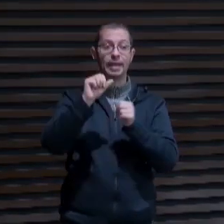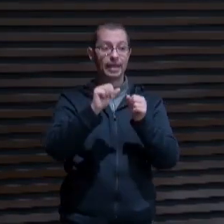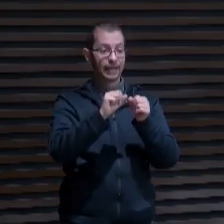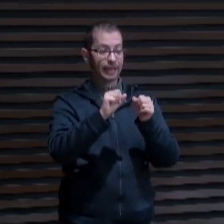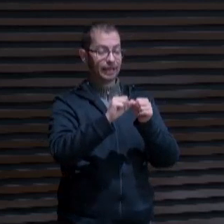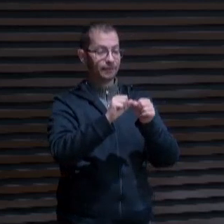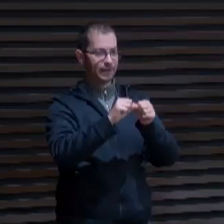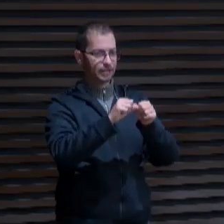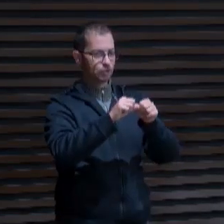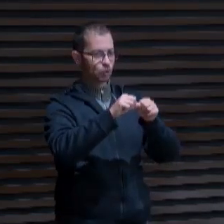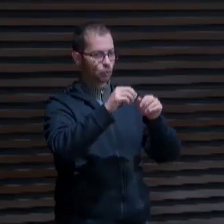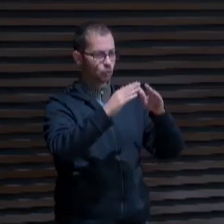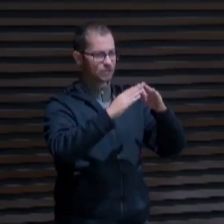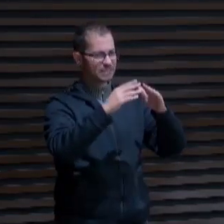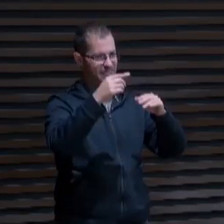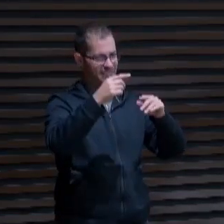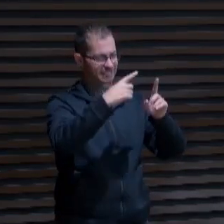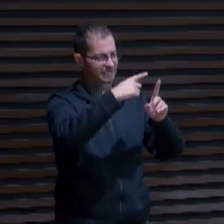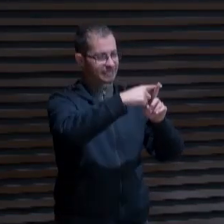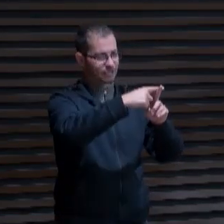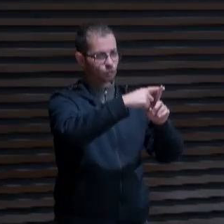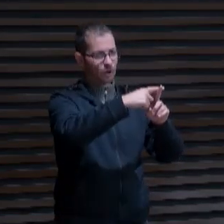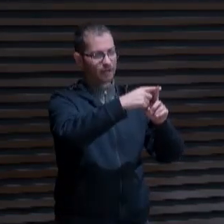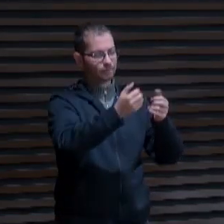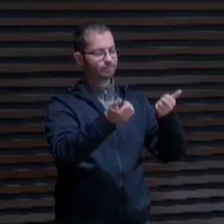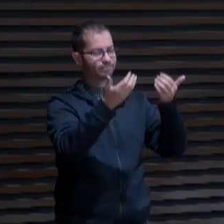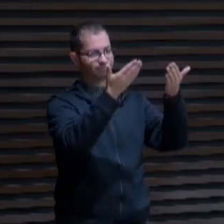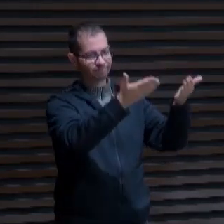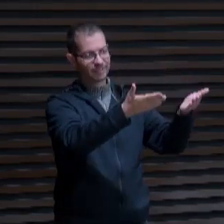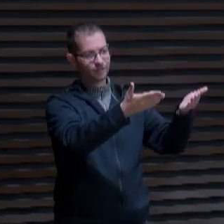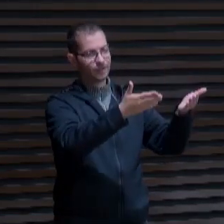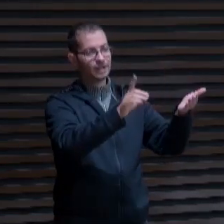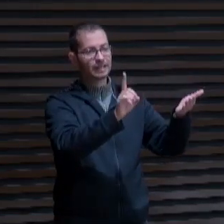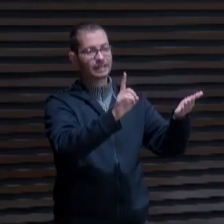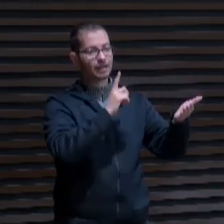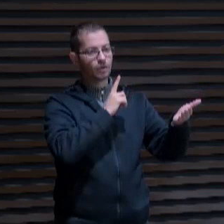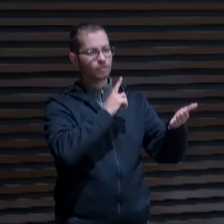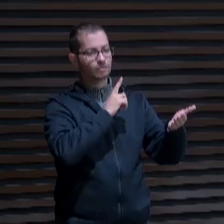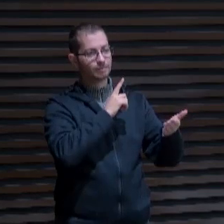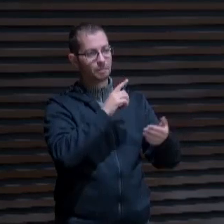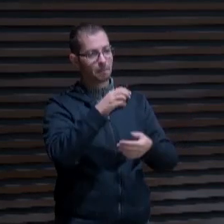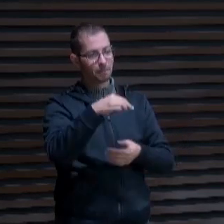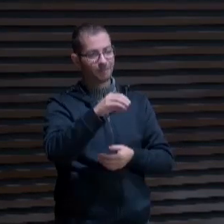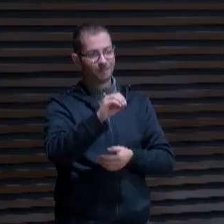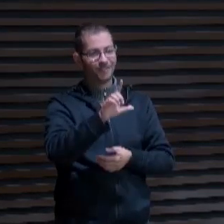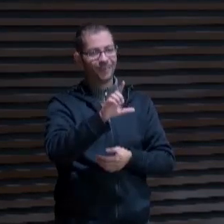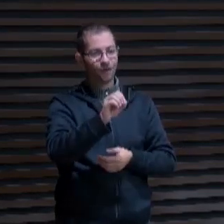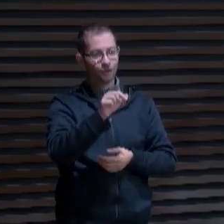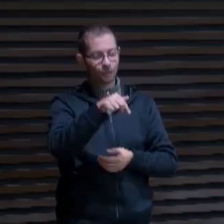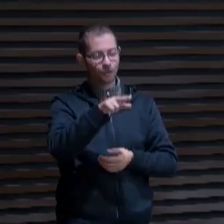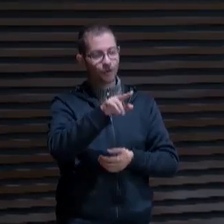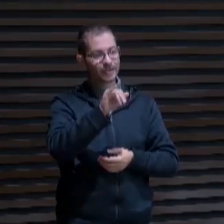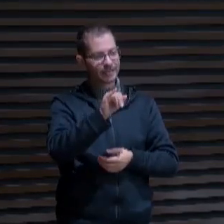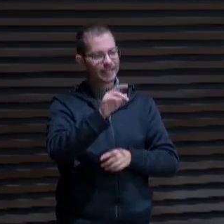Quemos, abominação de Moabe, sobre o monte fronteiro de Jerusalém. Ele ofereceu a Moloque, que